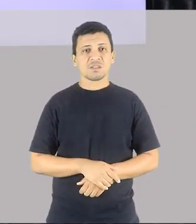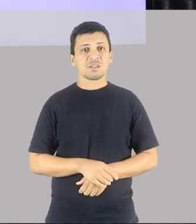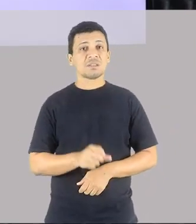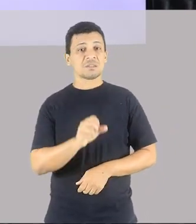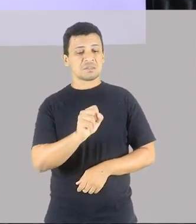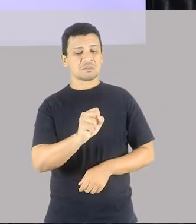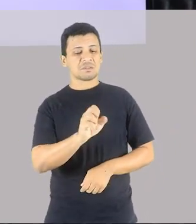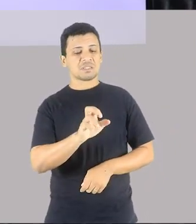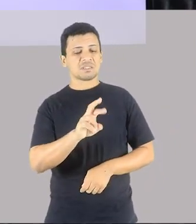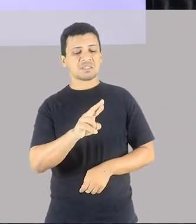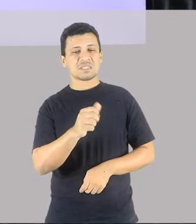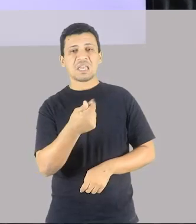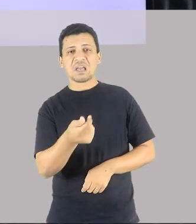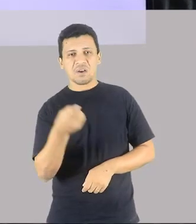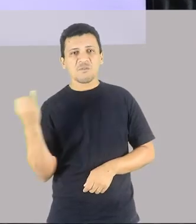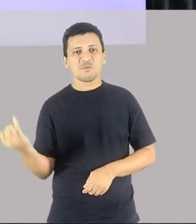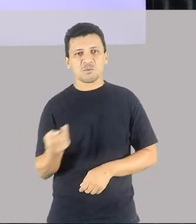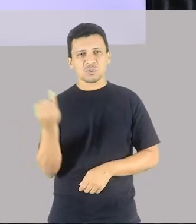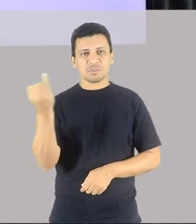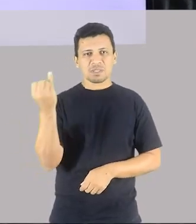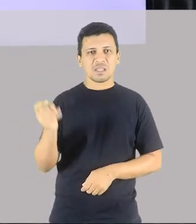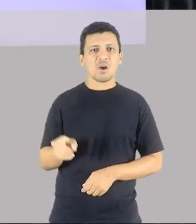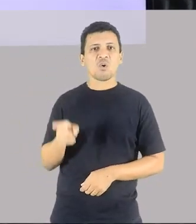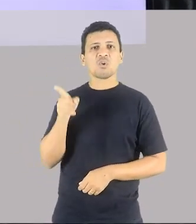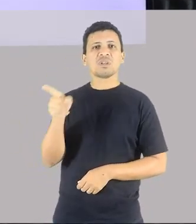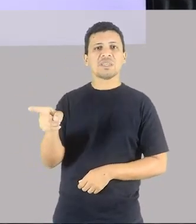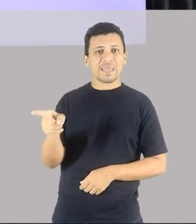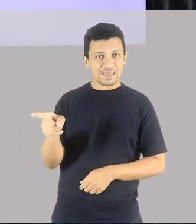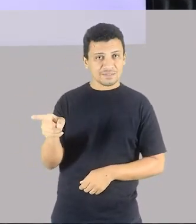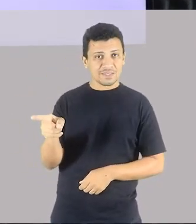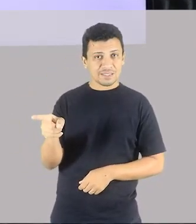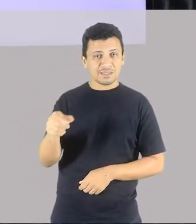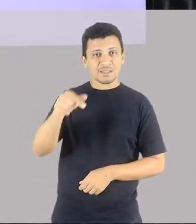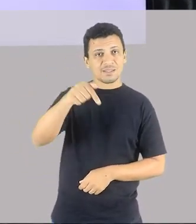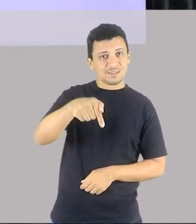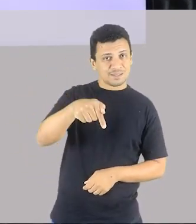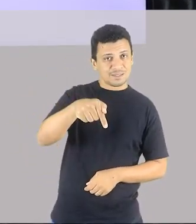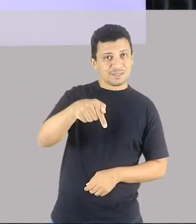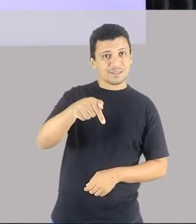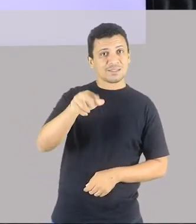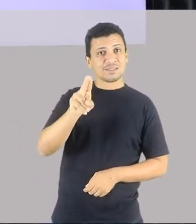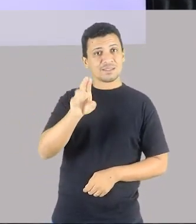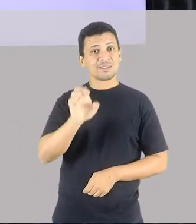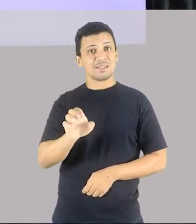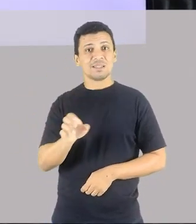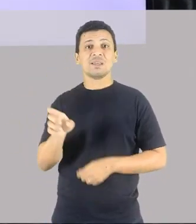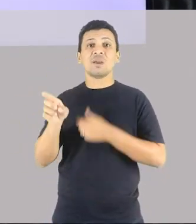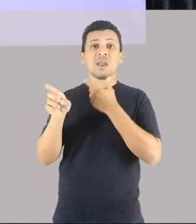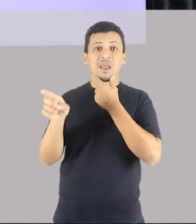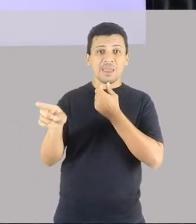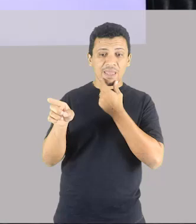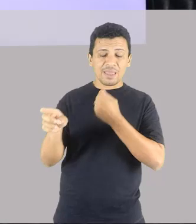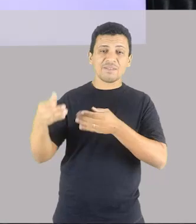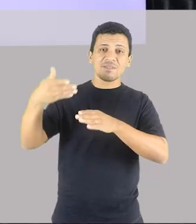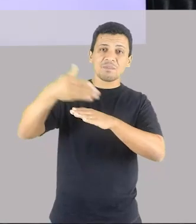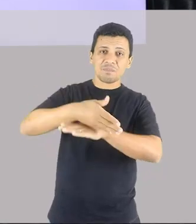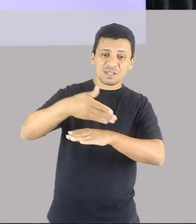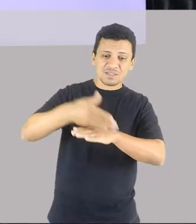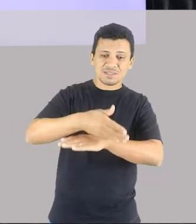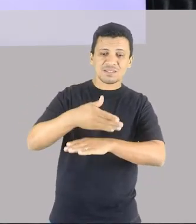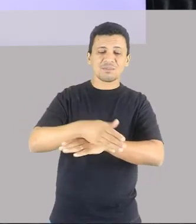fundamental que ele participe. Olha só, então, se na frase de cima, no período de cima, a participação dele é